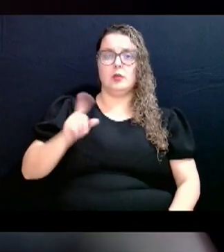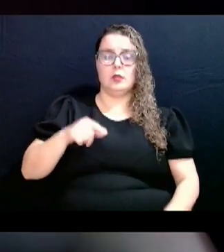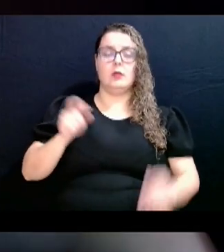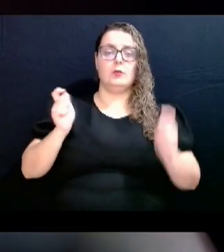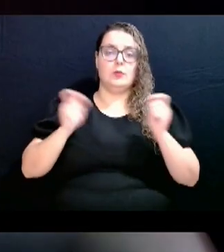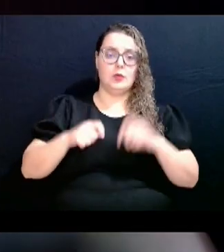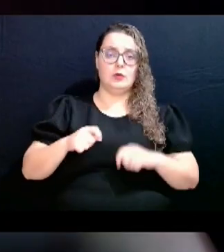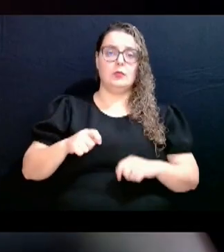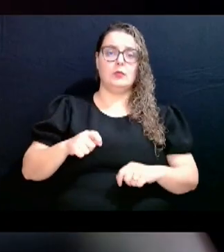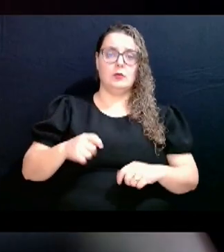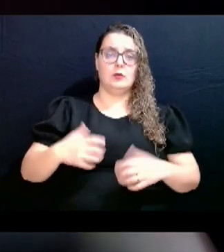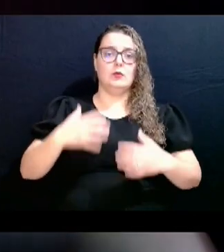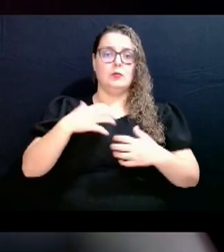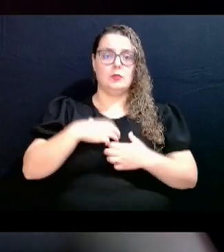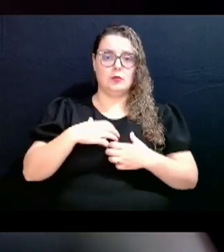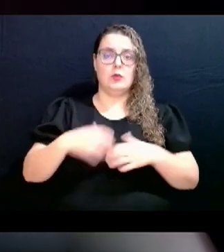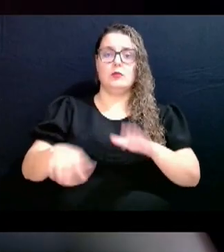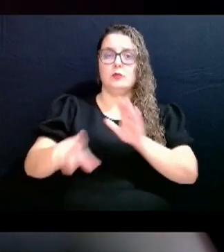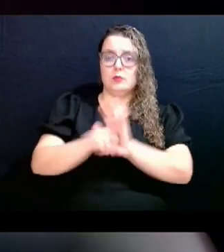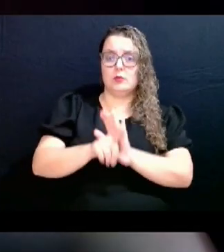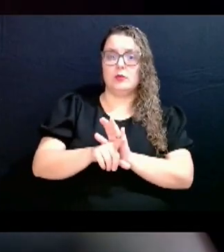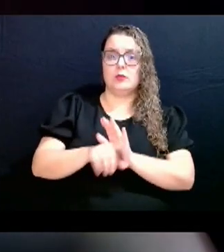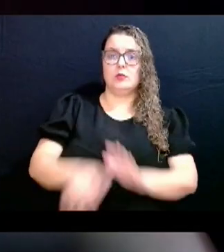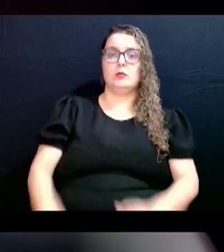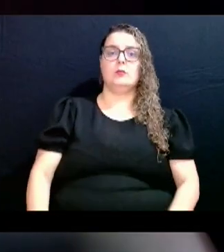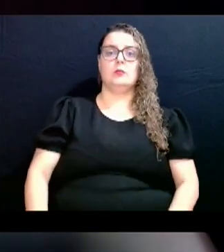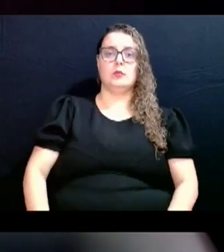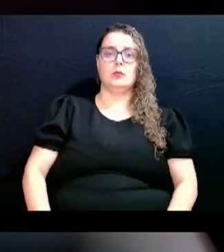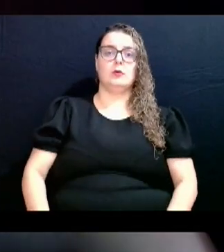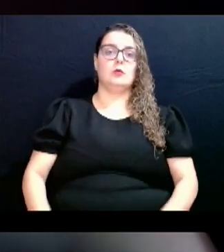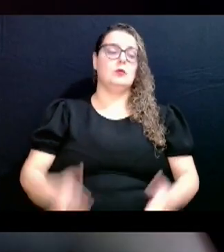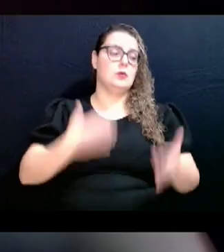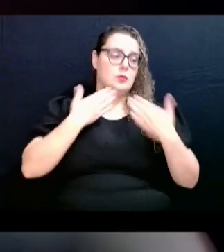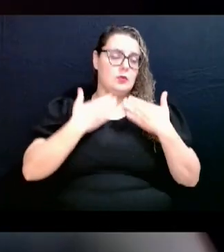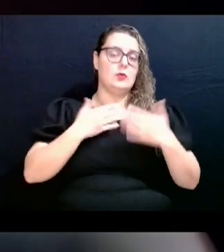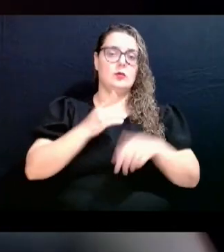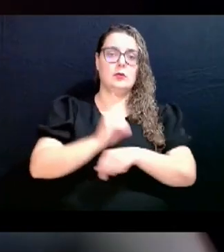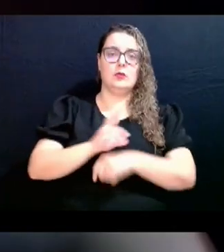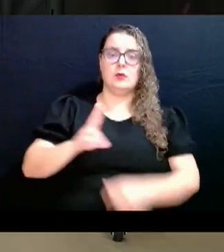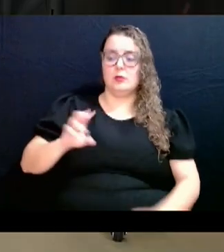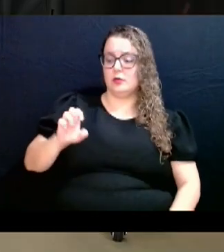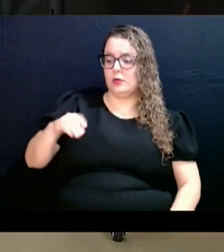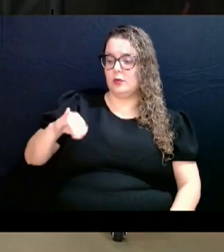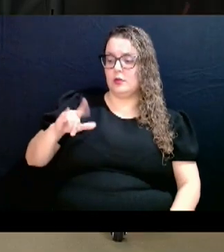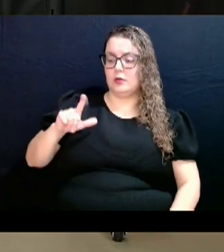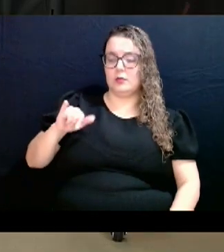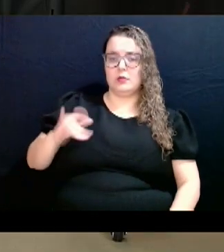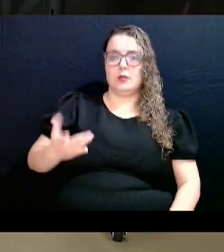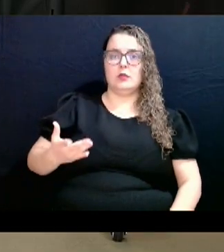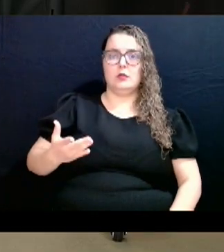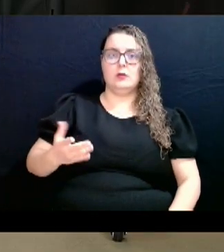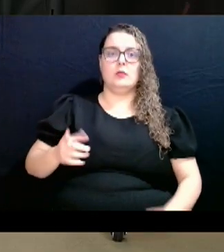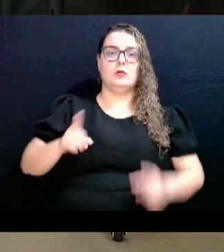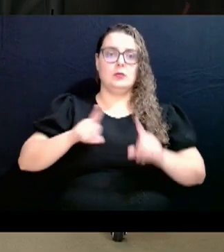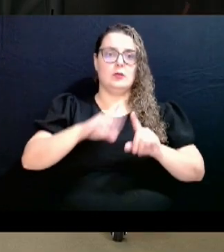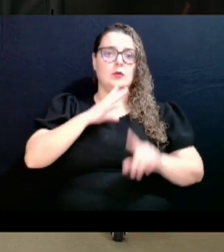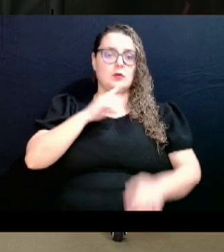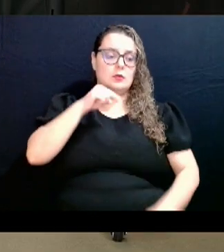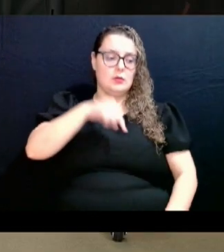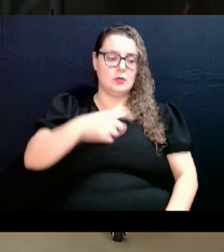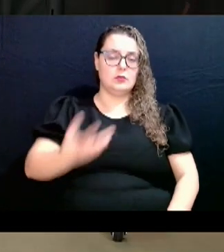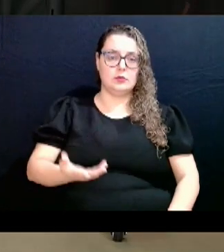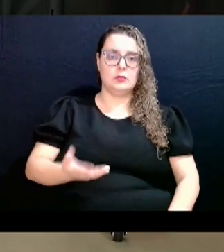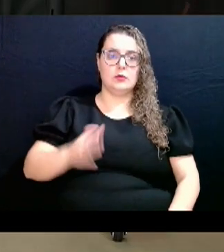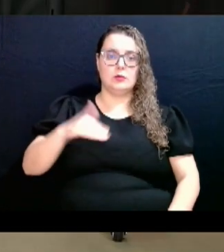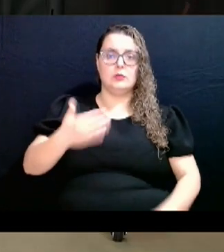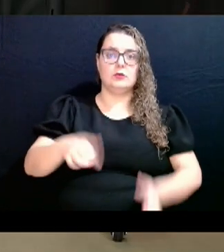com o legal, porque é o que eu estava conversando com a doutora Emily, quando a gente se conheceu ali embaixo, né? A gente chegou,